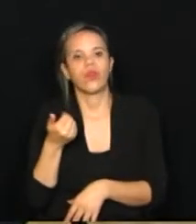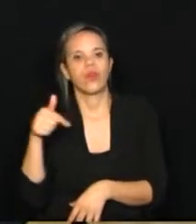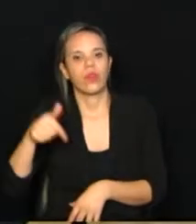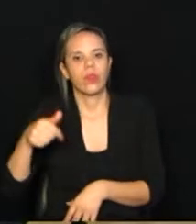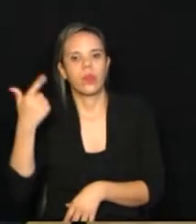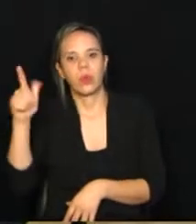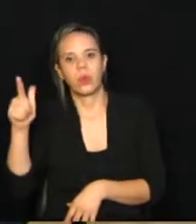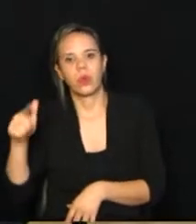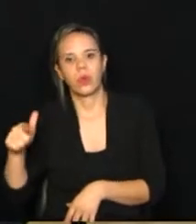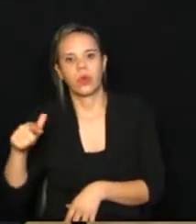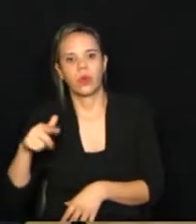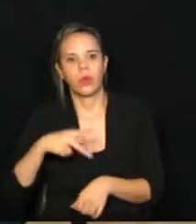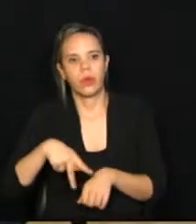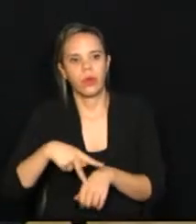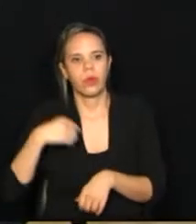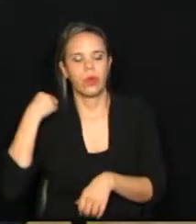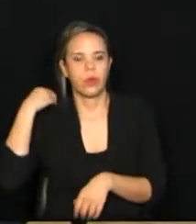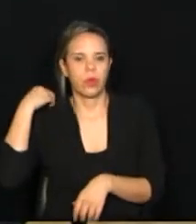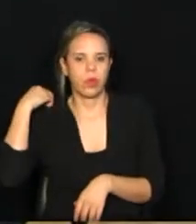do que ir para um outro país?